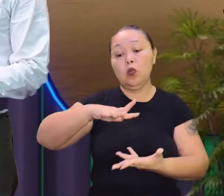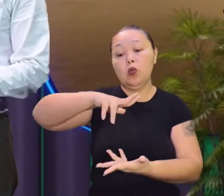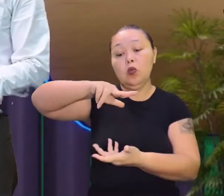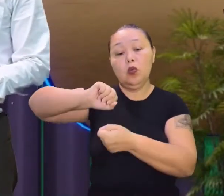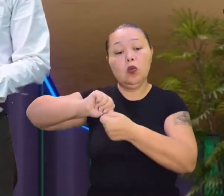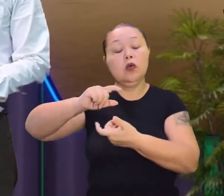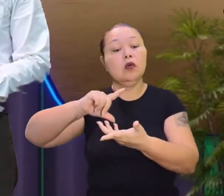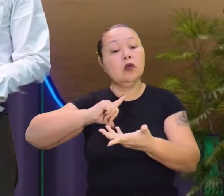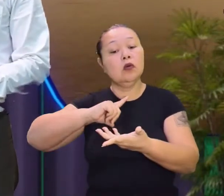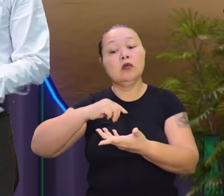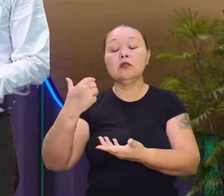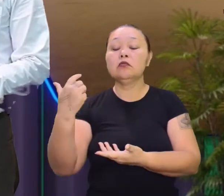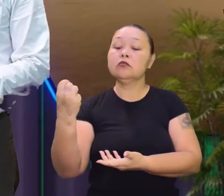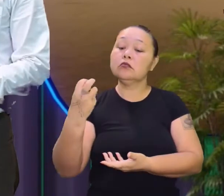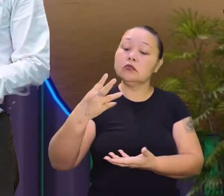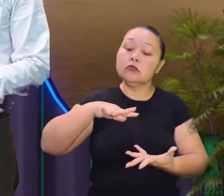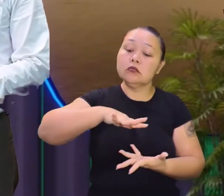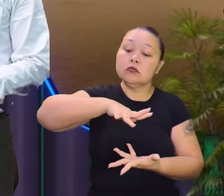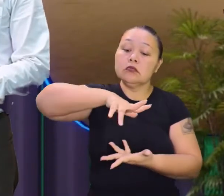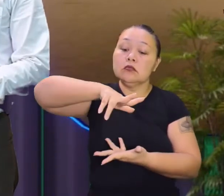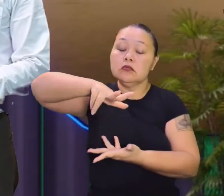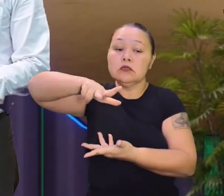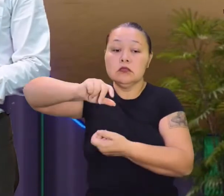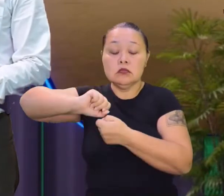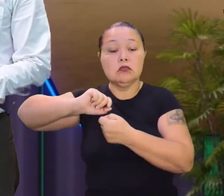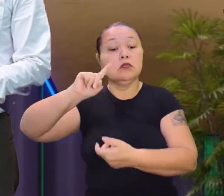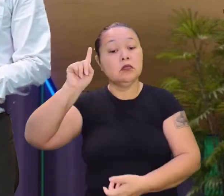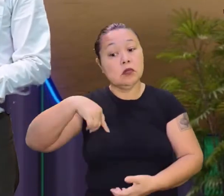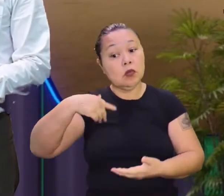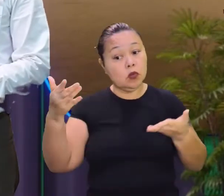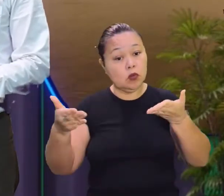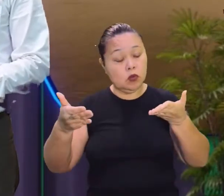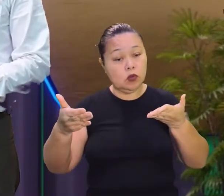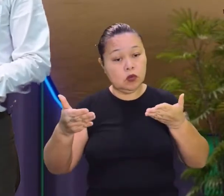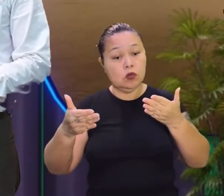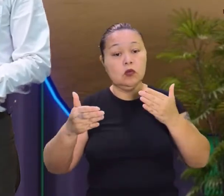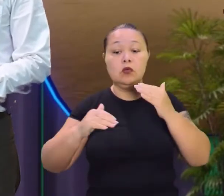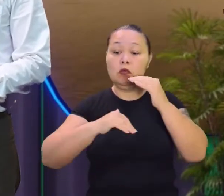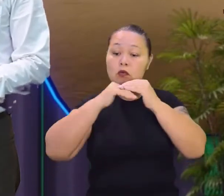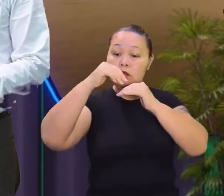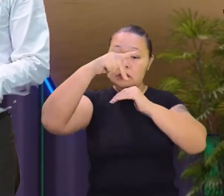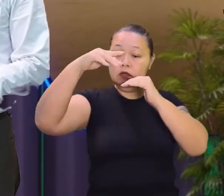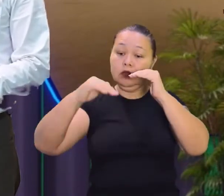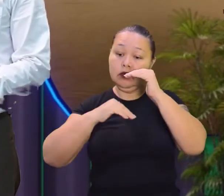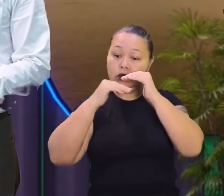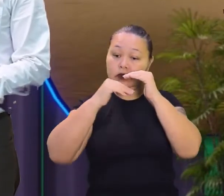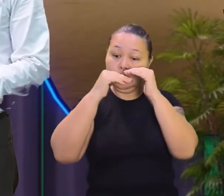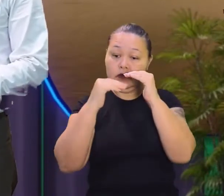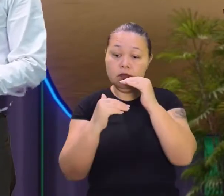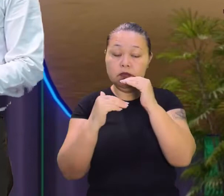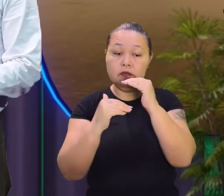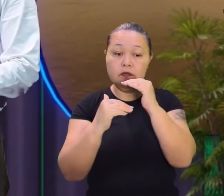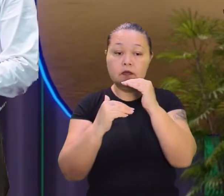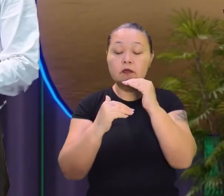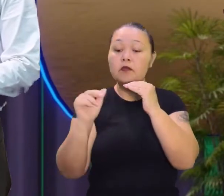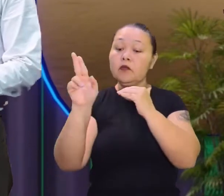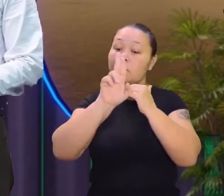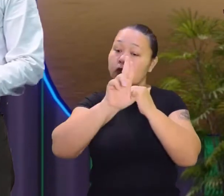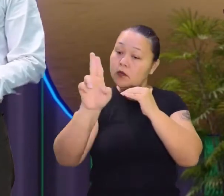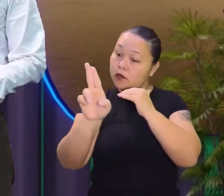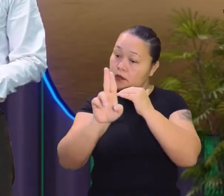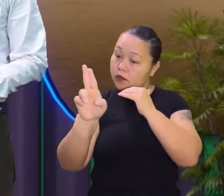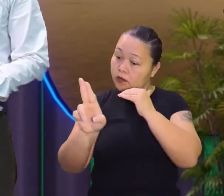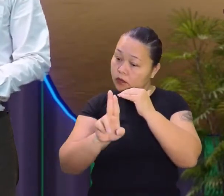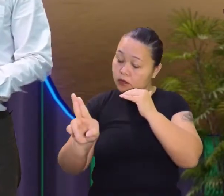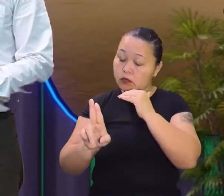os países de terceiro mundo, que boa parte deles hoje são os países subdesenvolvidos. Então, essas